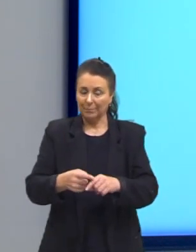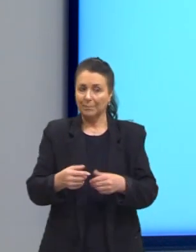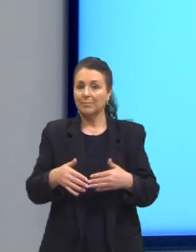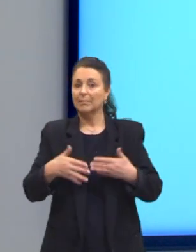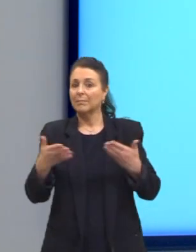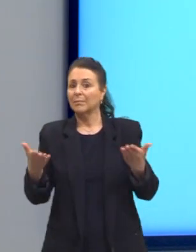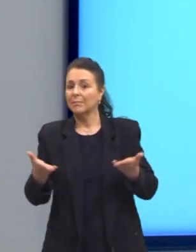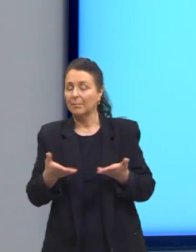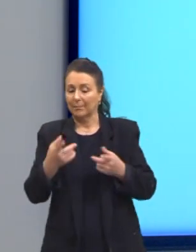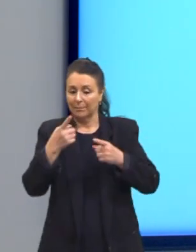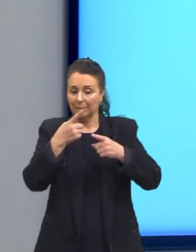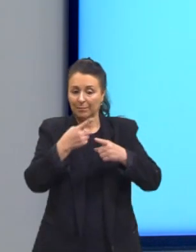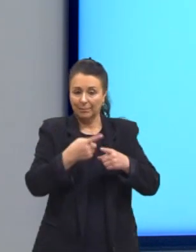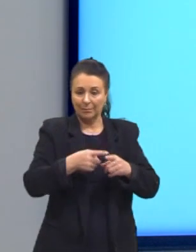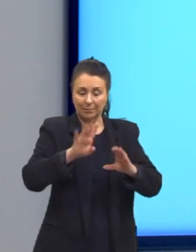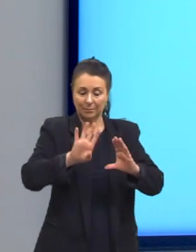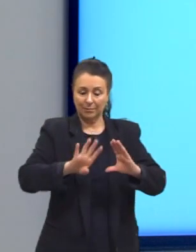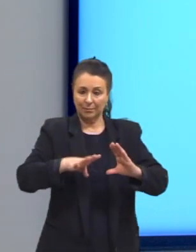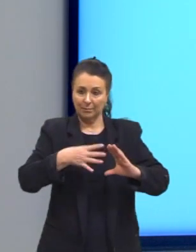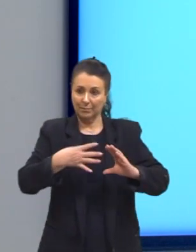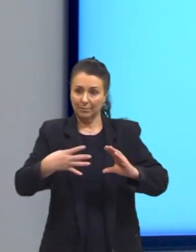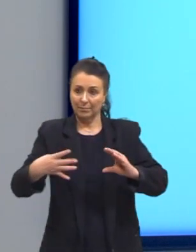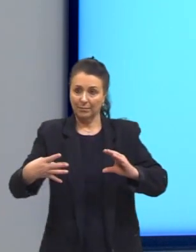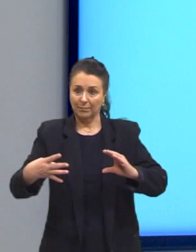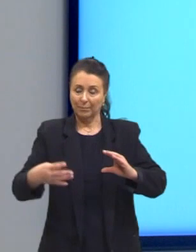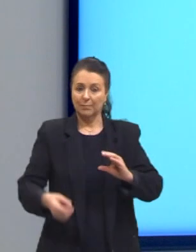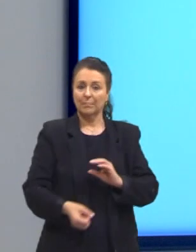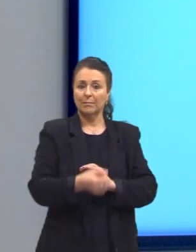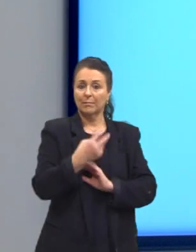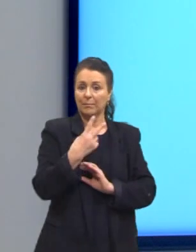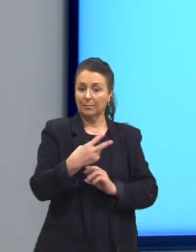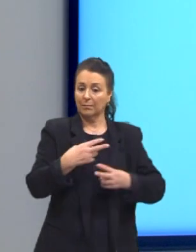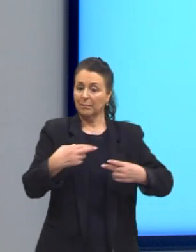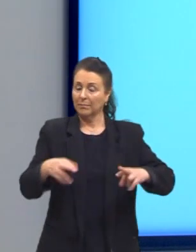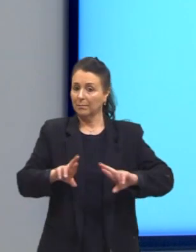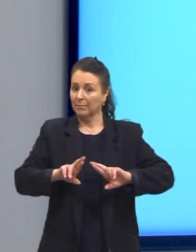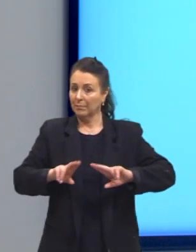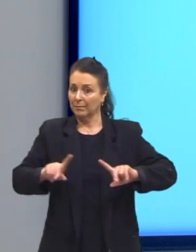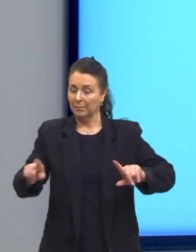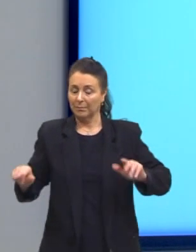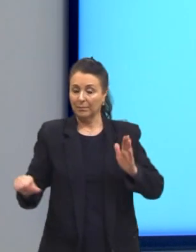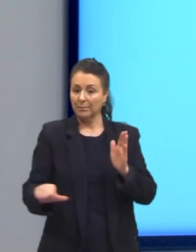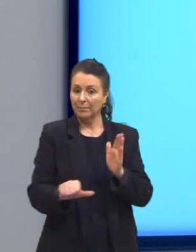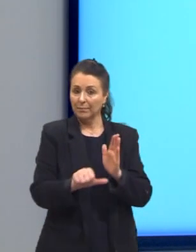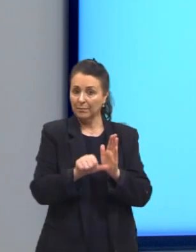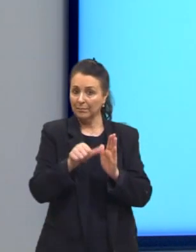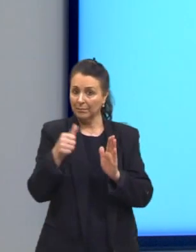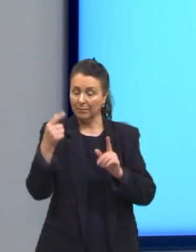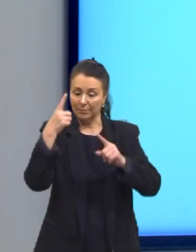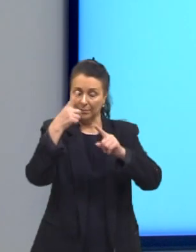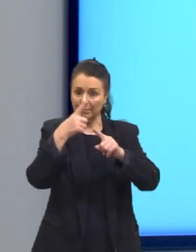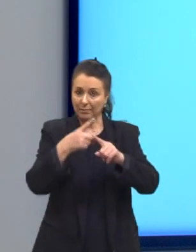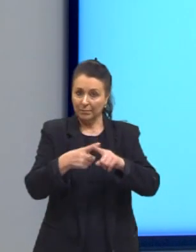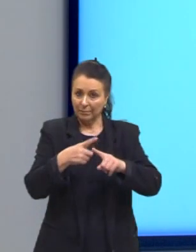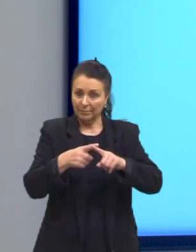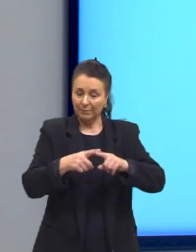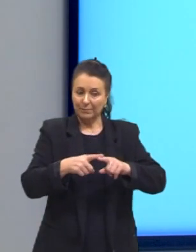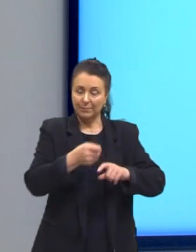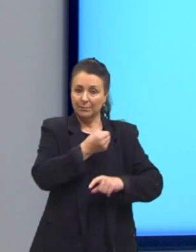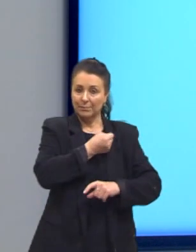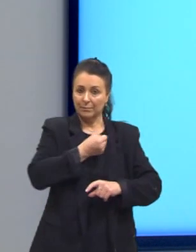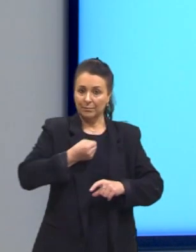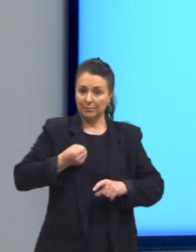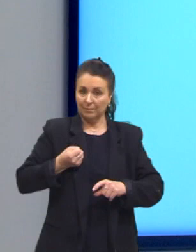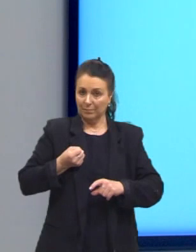multiplicação envolvendo matrizes seriam dois casos o primeiro caso é a multiplicação de um número